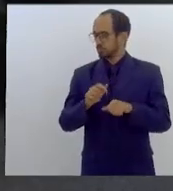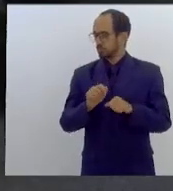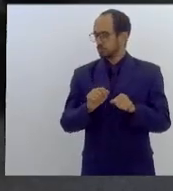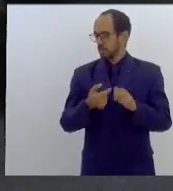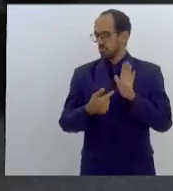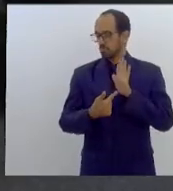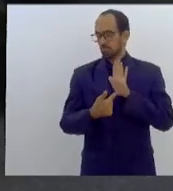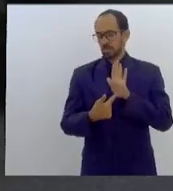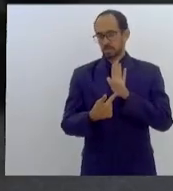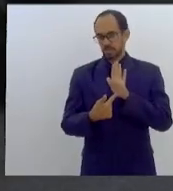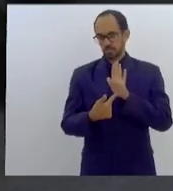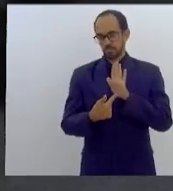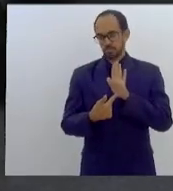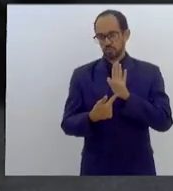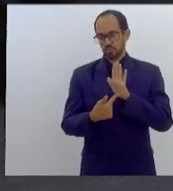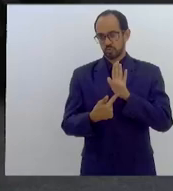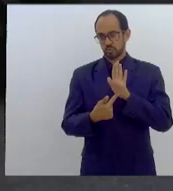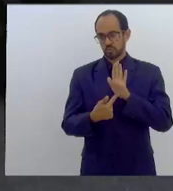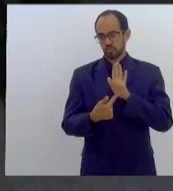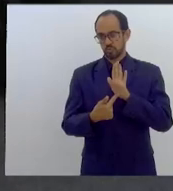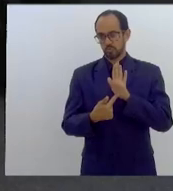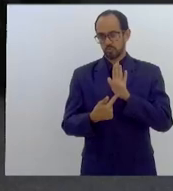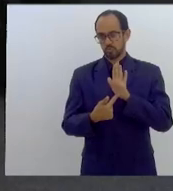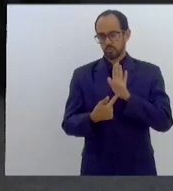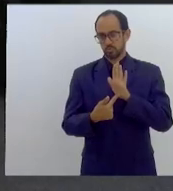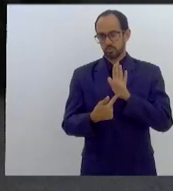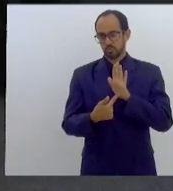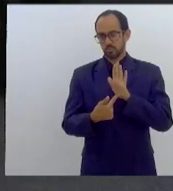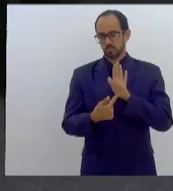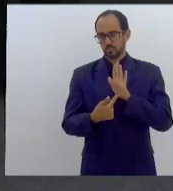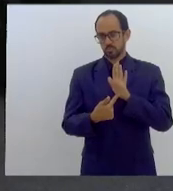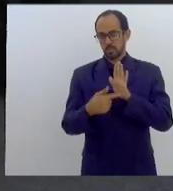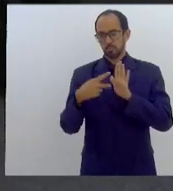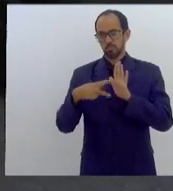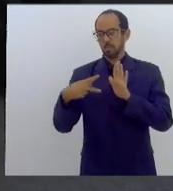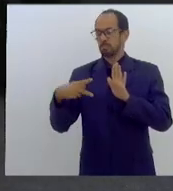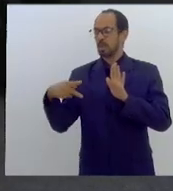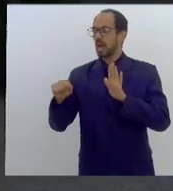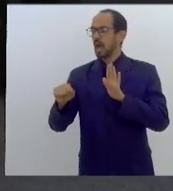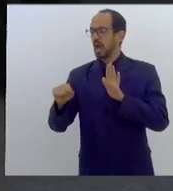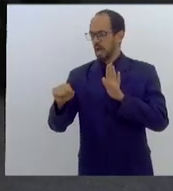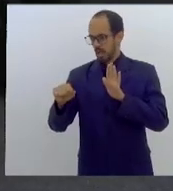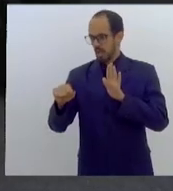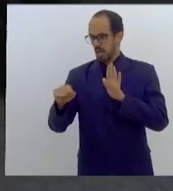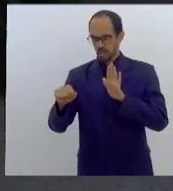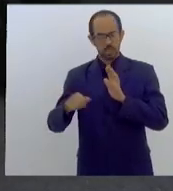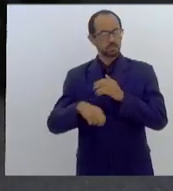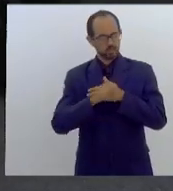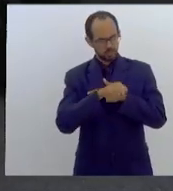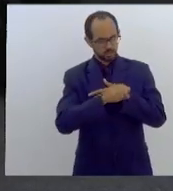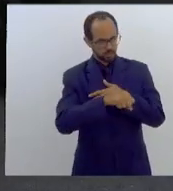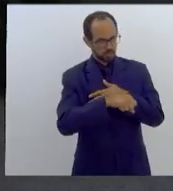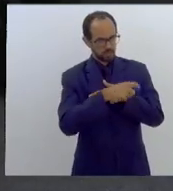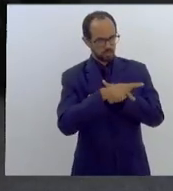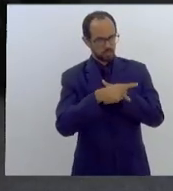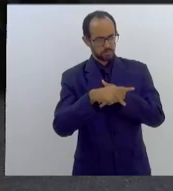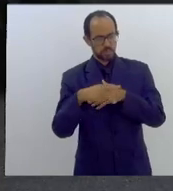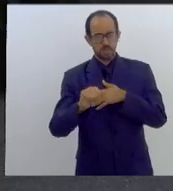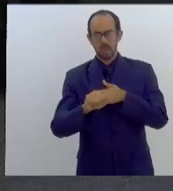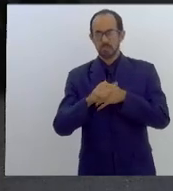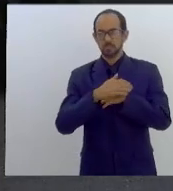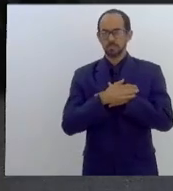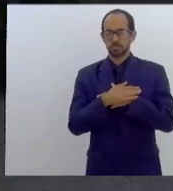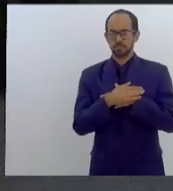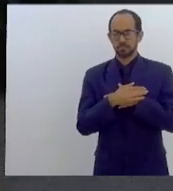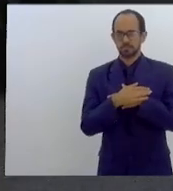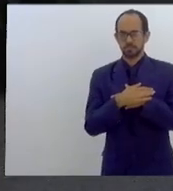apresentamos, se eu chegar nele, é o PPA ou a LOA? PPA. A excelência tinha apresentado o destaque e retirou.